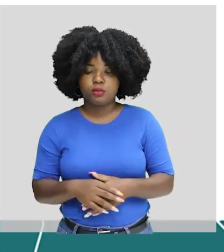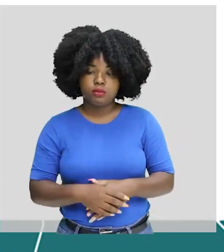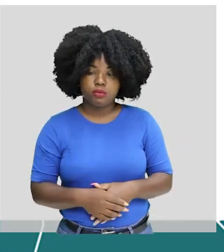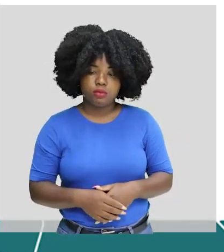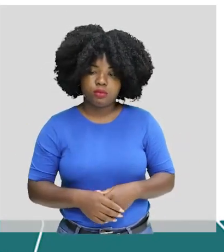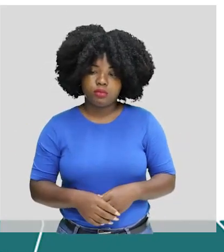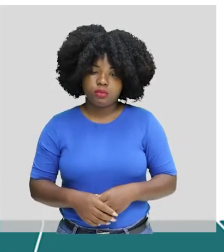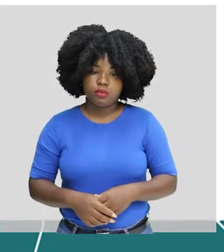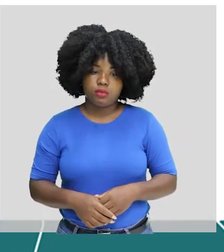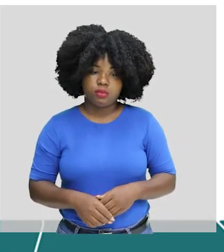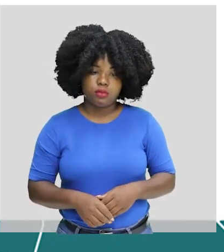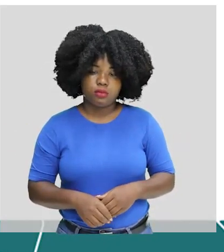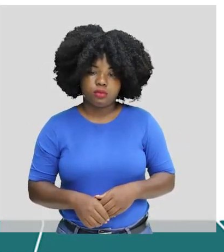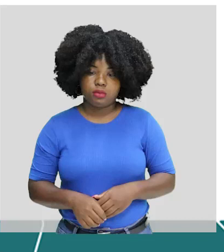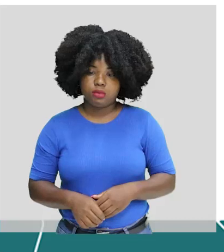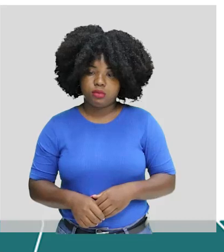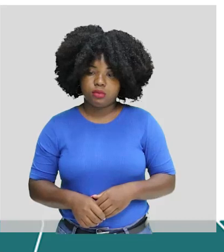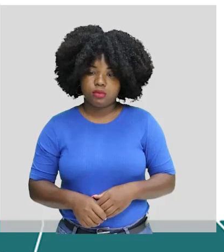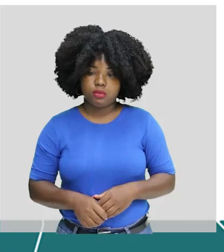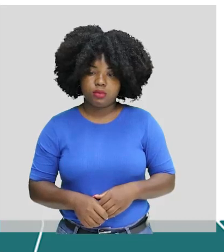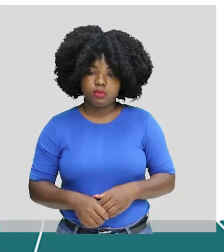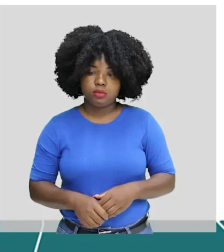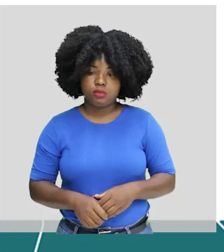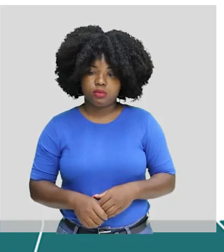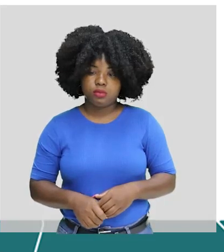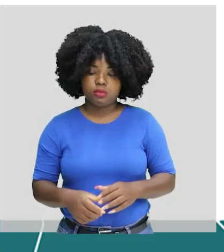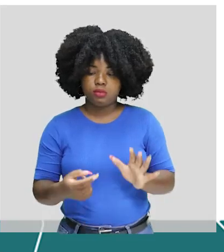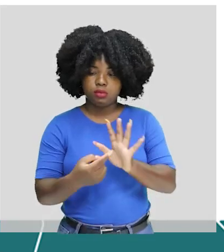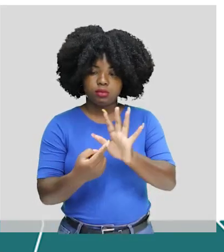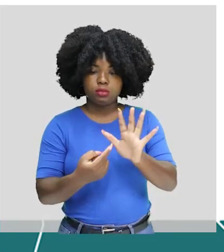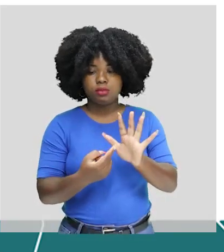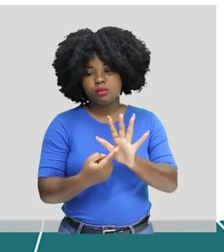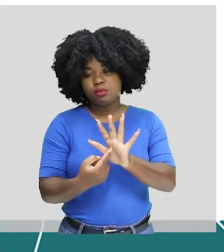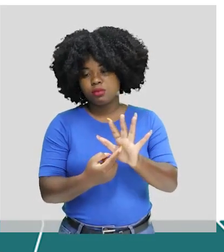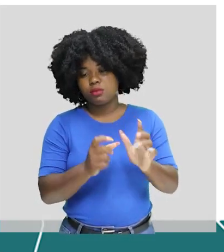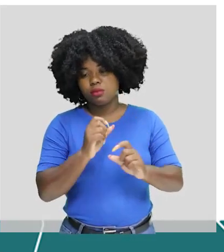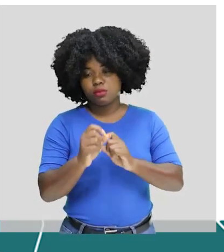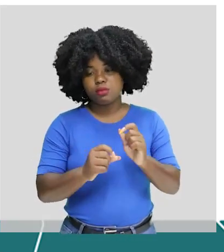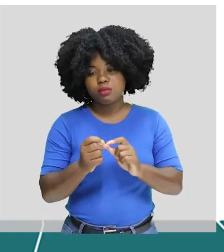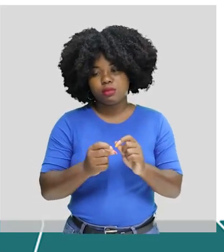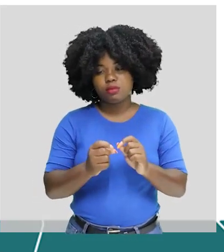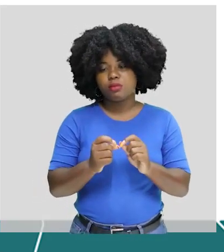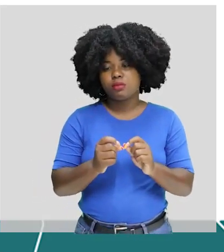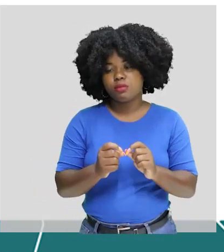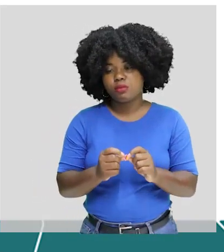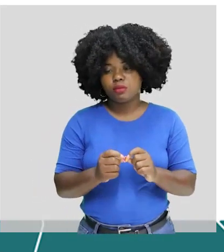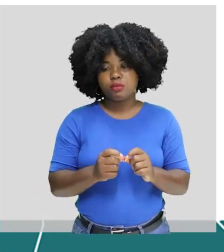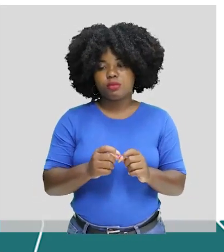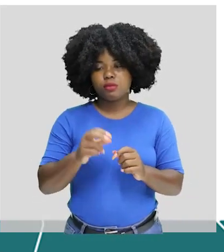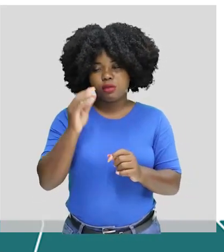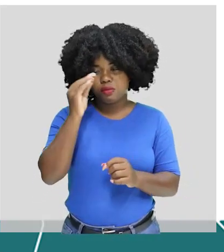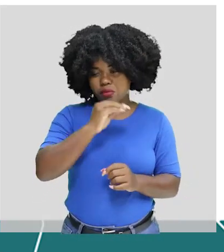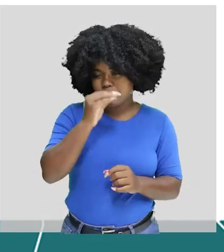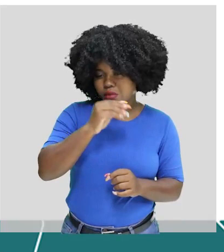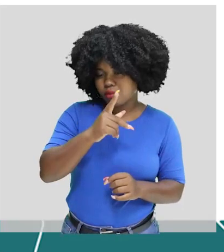pouco reativos, né, são compostos que apresentam uma baixíssima polaridade, então eles são